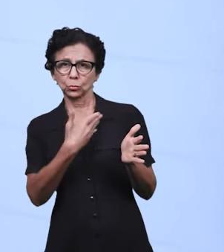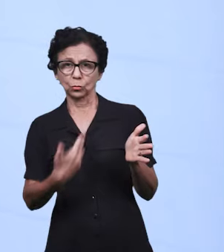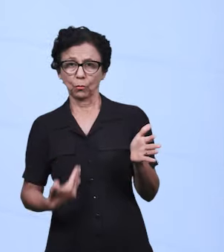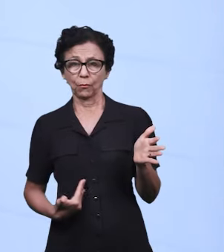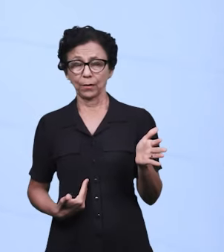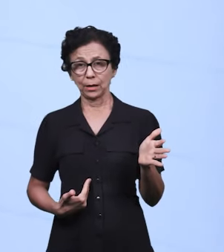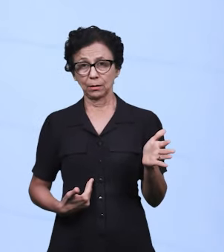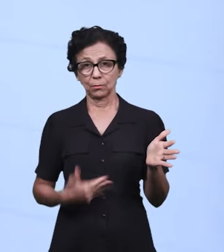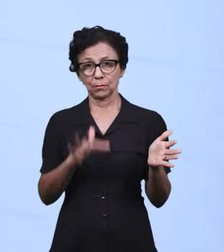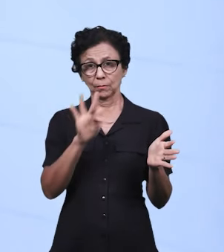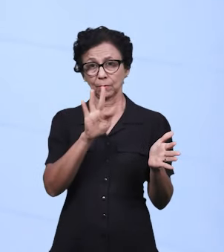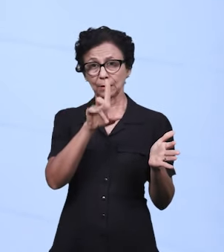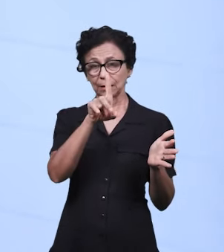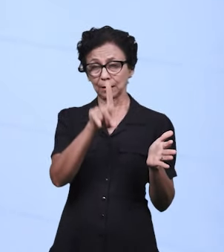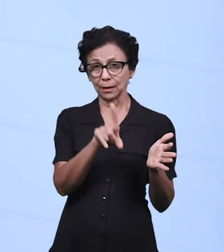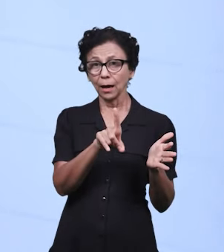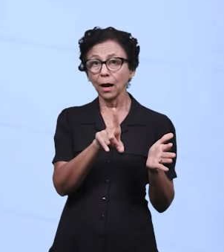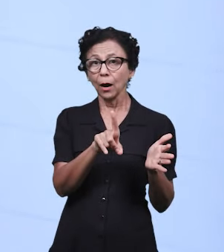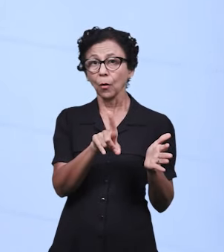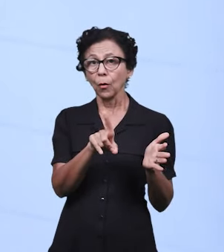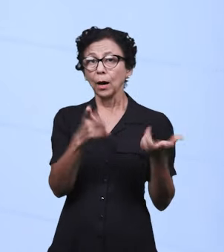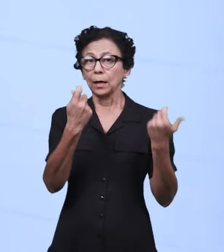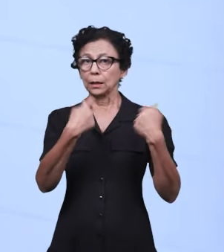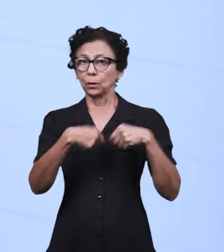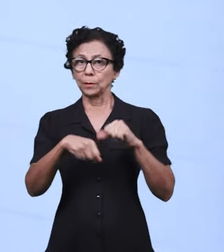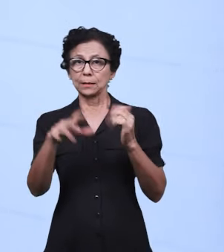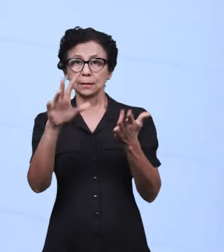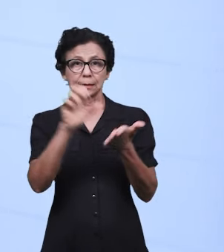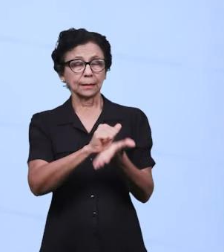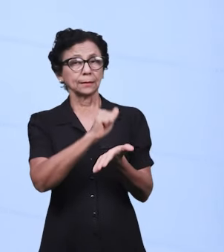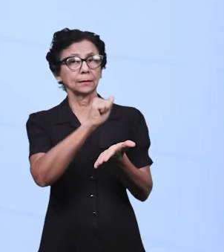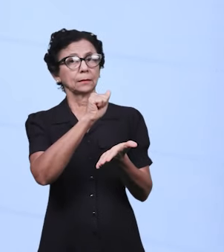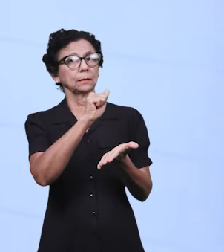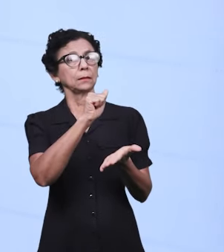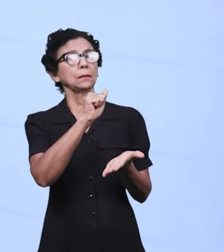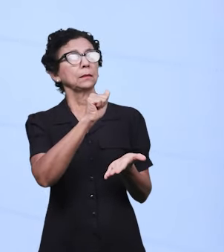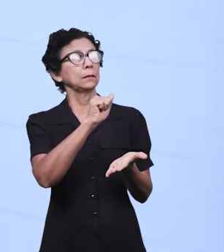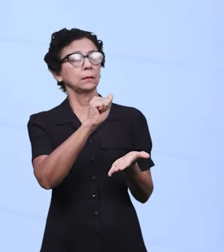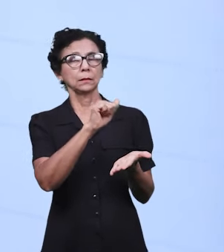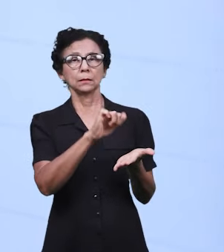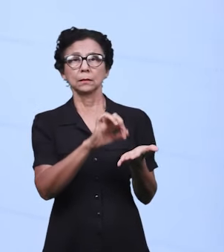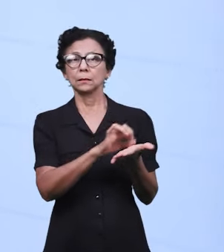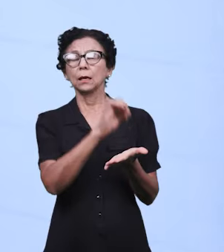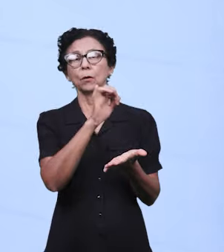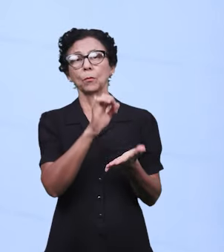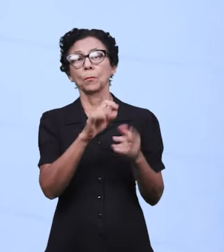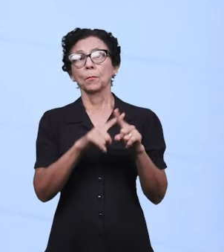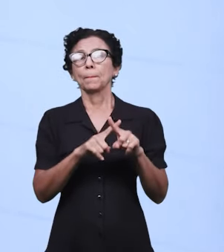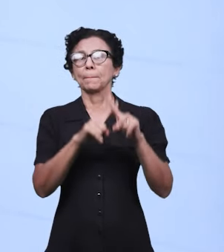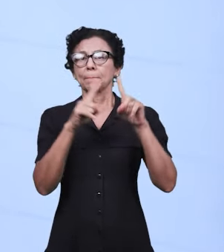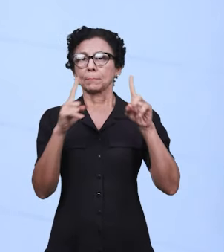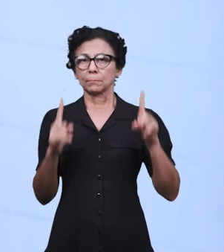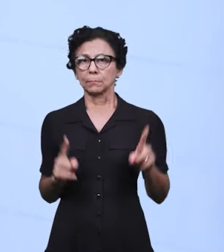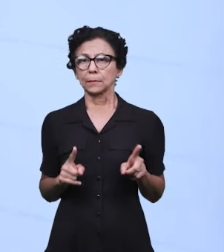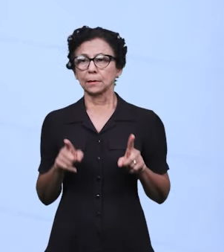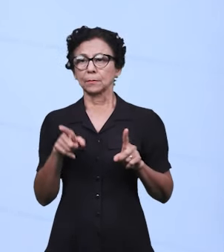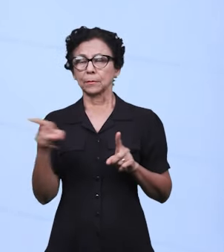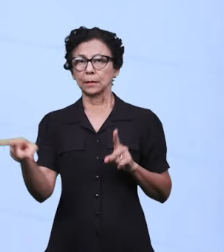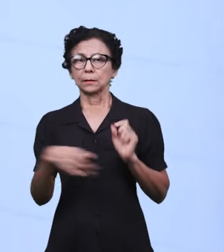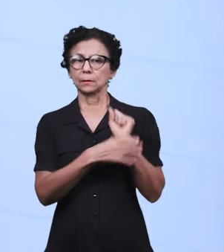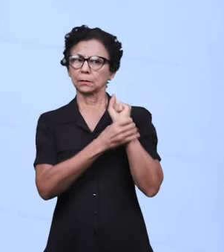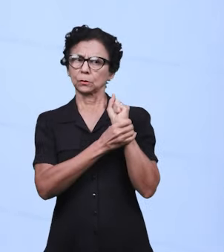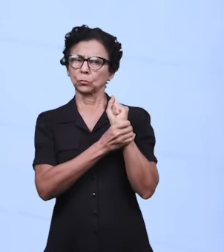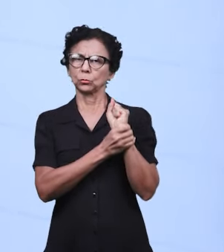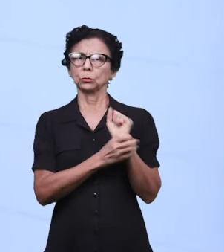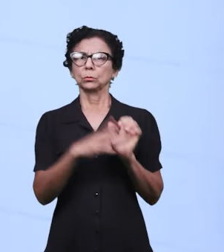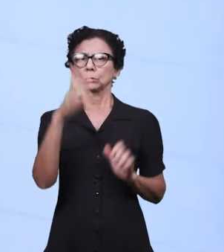priori ele não teria que fazer o cadastro. Mas até para que o idoso ele possa estar seguro desse seu